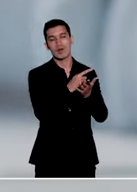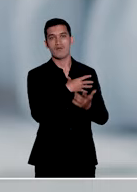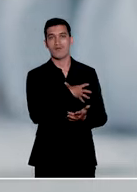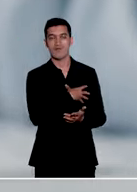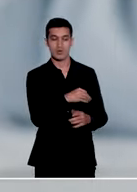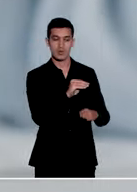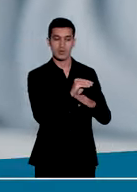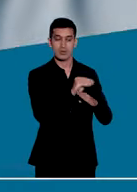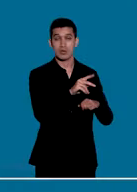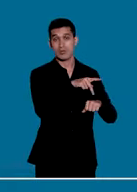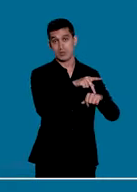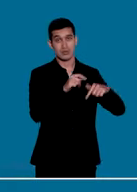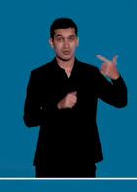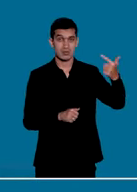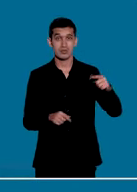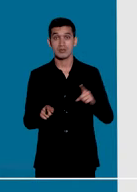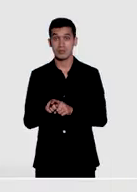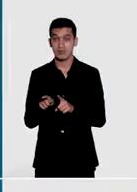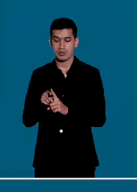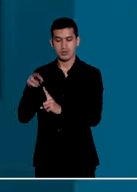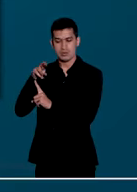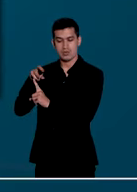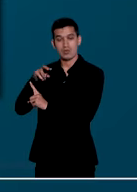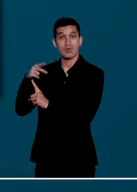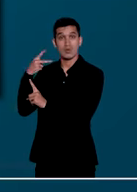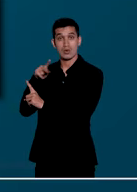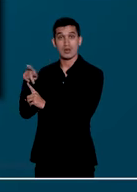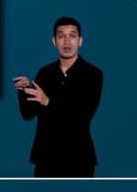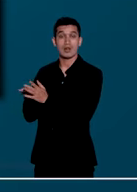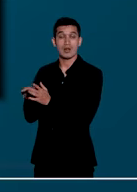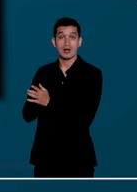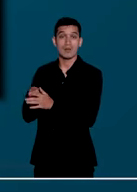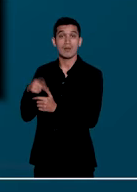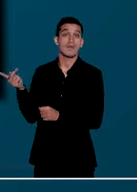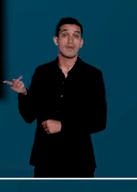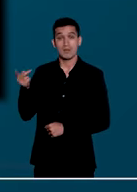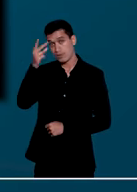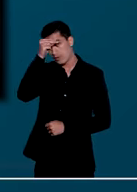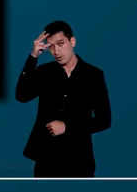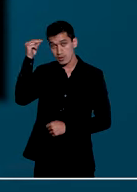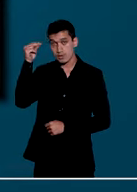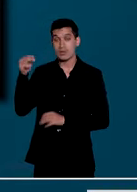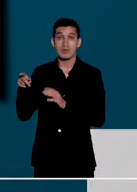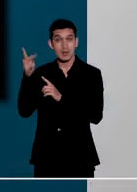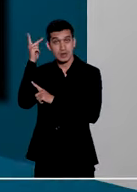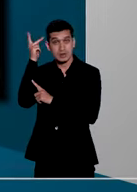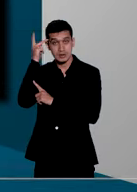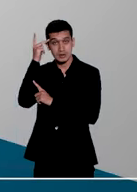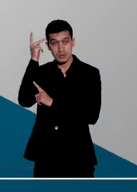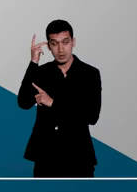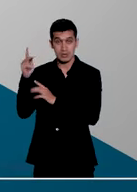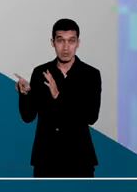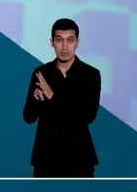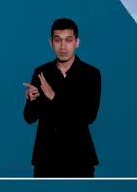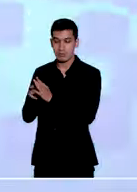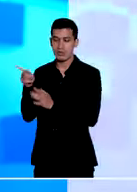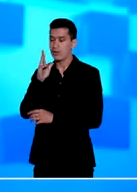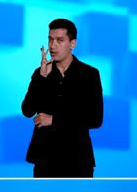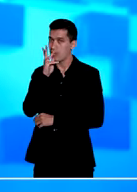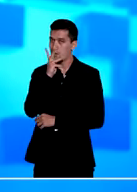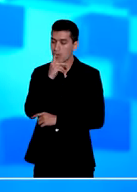inquérito contra prefeito de Guarujá em São Paulo é encerrado após trancamento por demora excessiva na